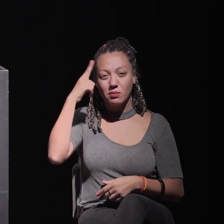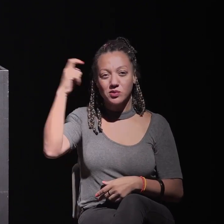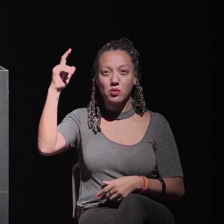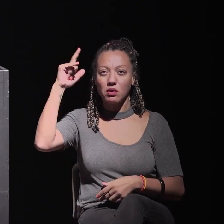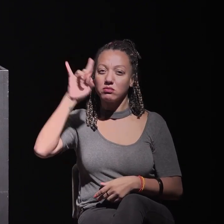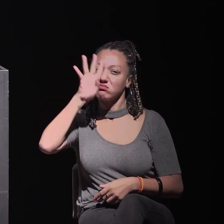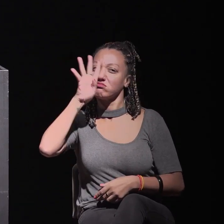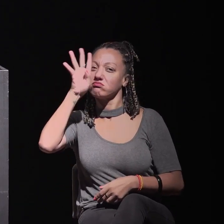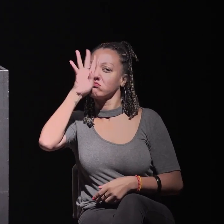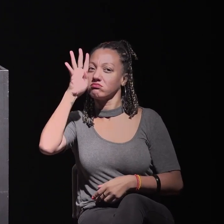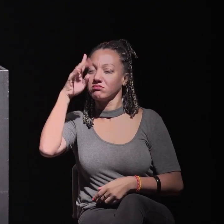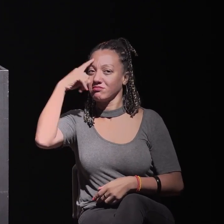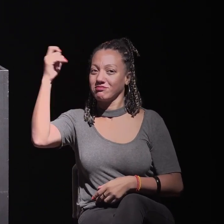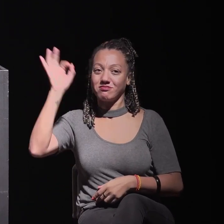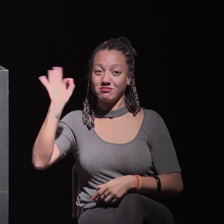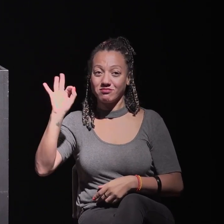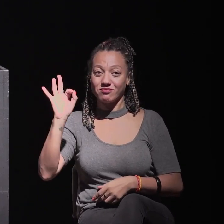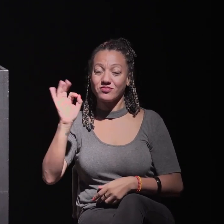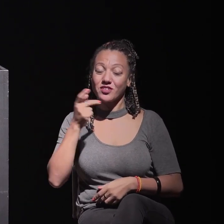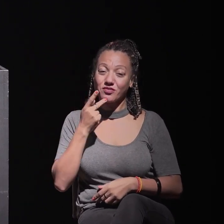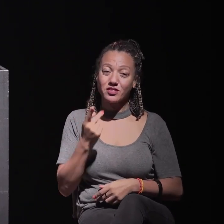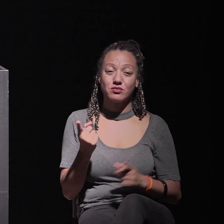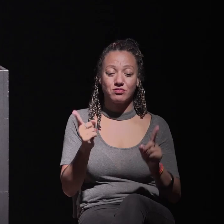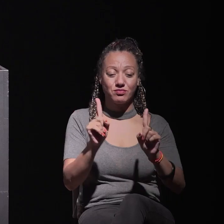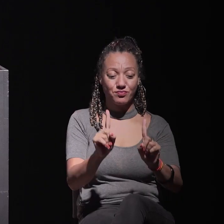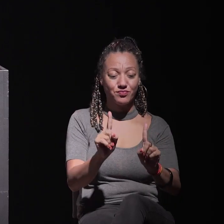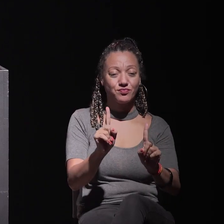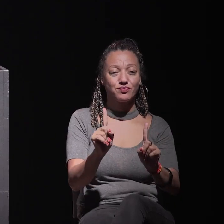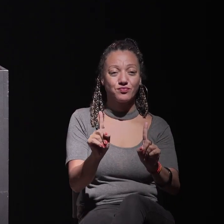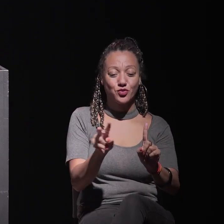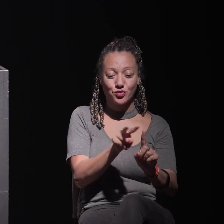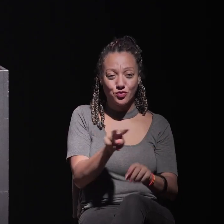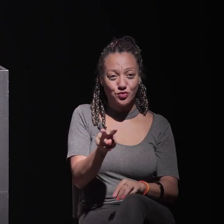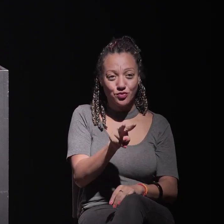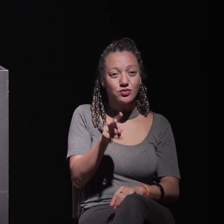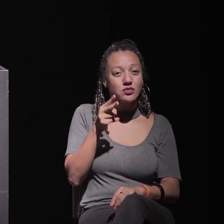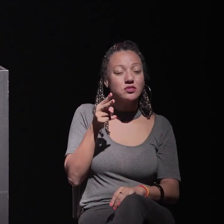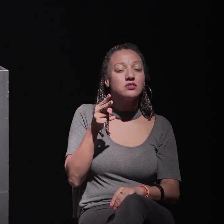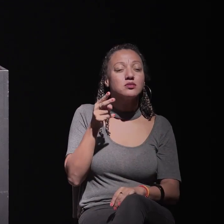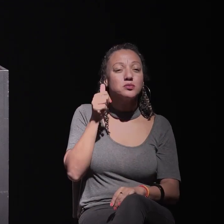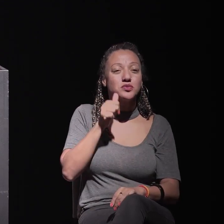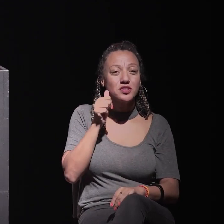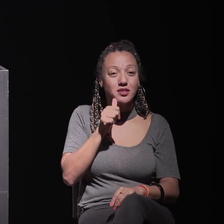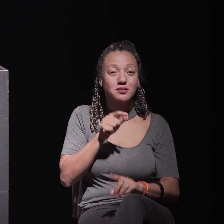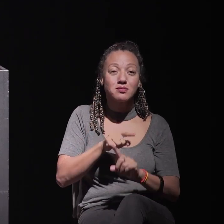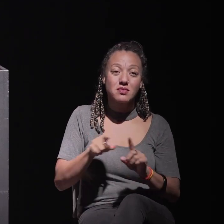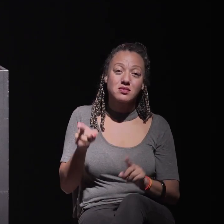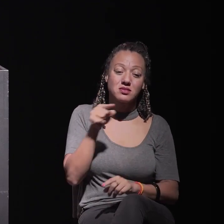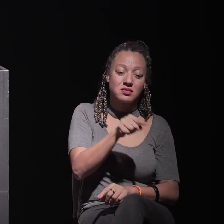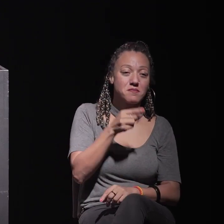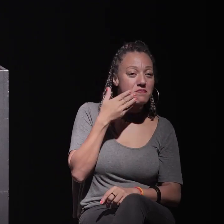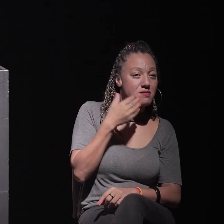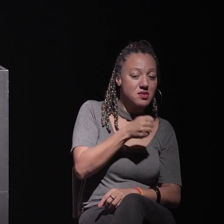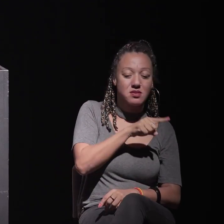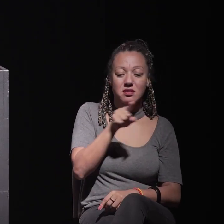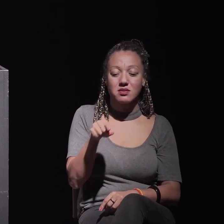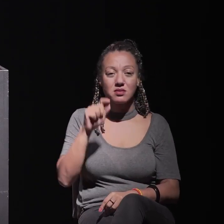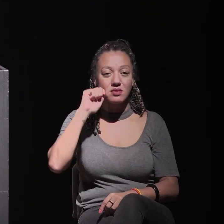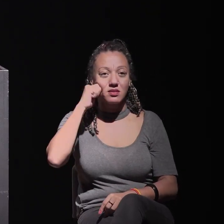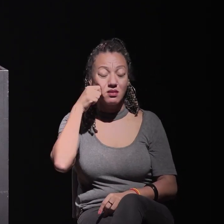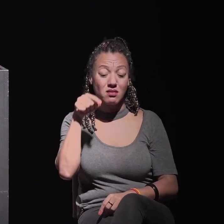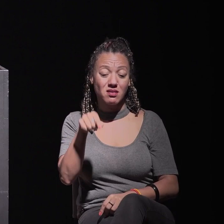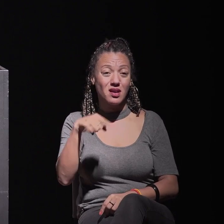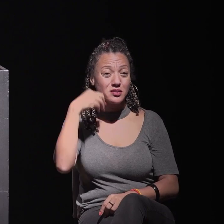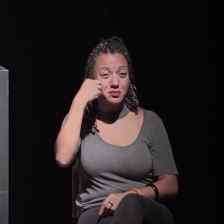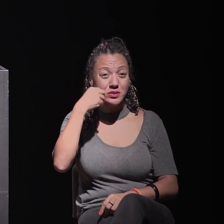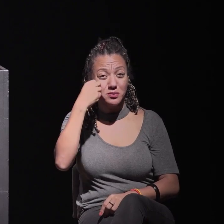publicou. A gente está falando de uma experiência existencial, geracional e ancestral de controle e subalternação